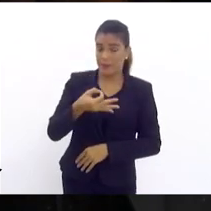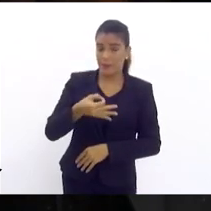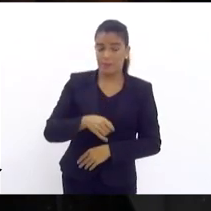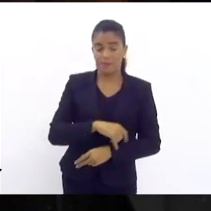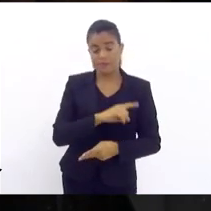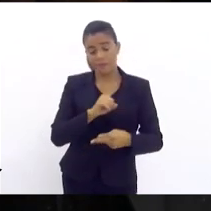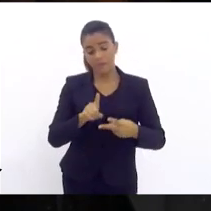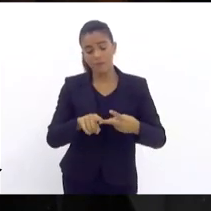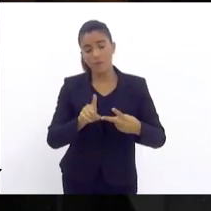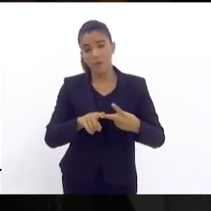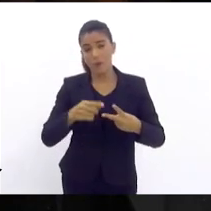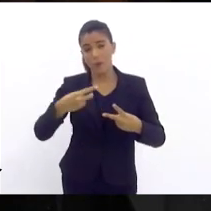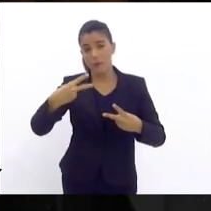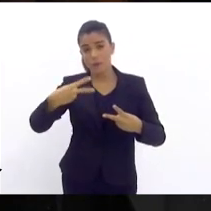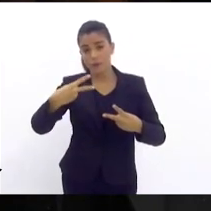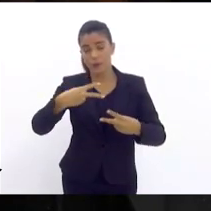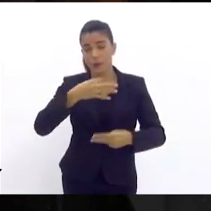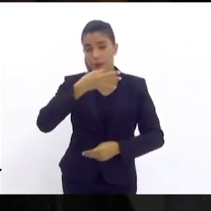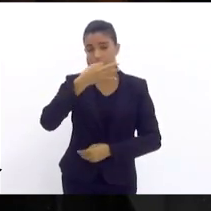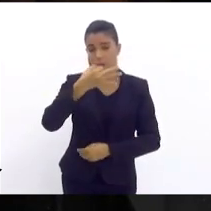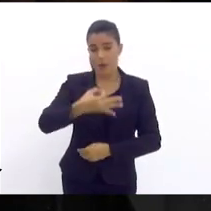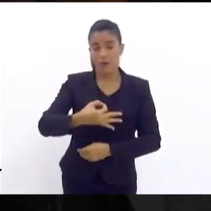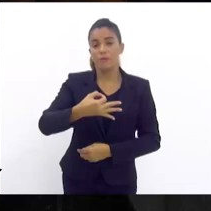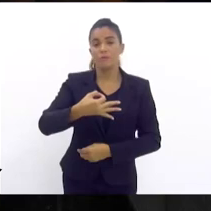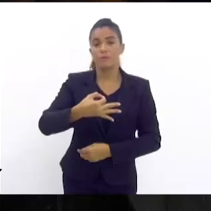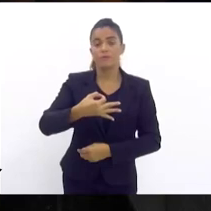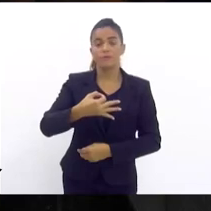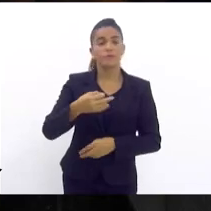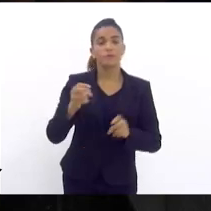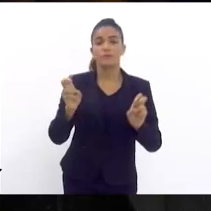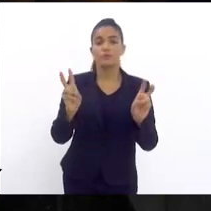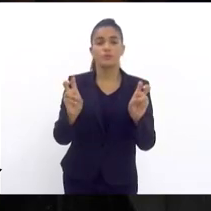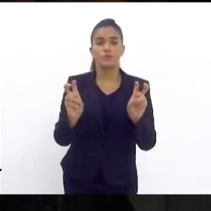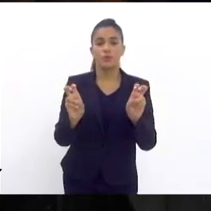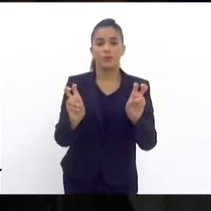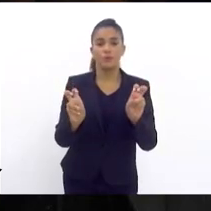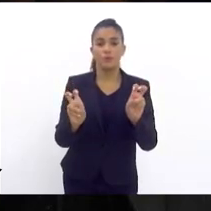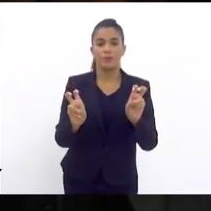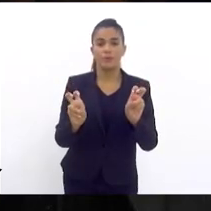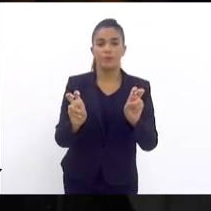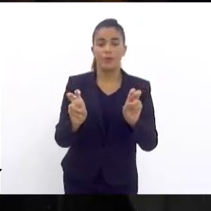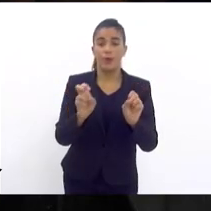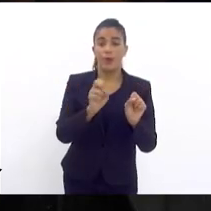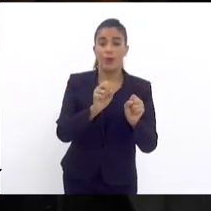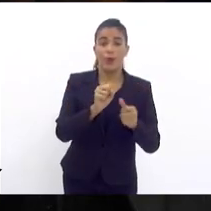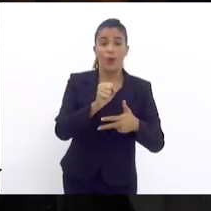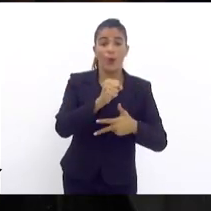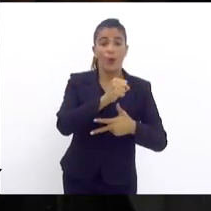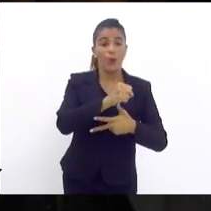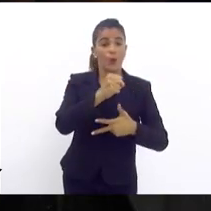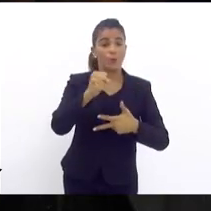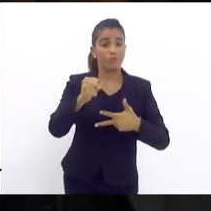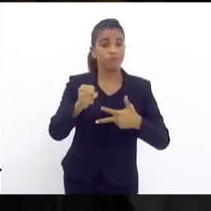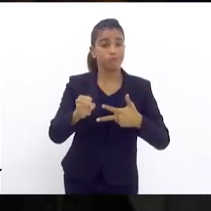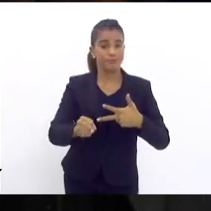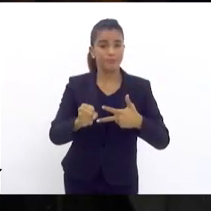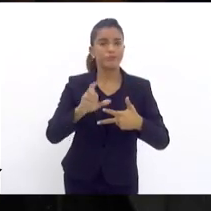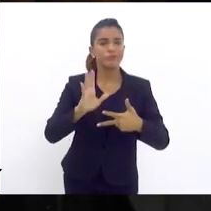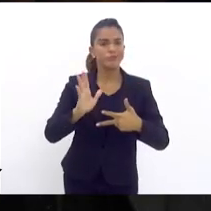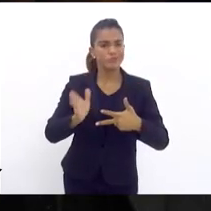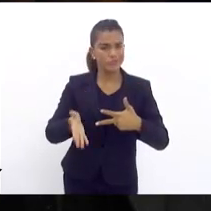o segundo comentário de respeito que o poder legislativo já